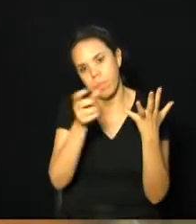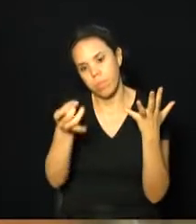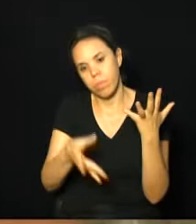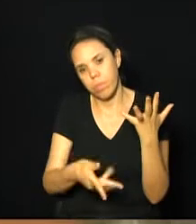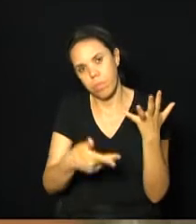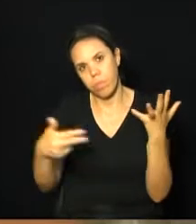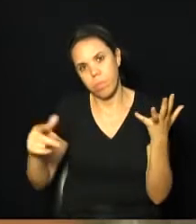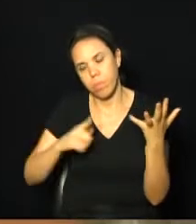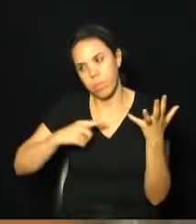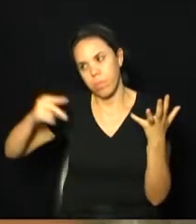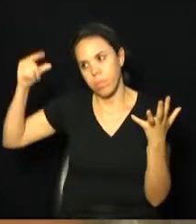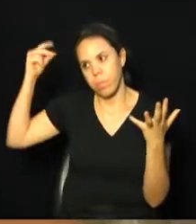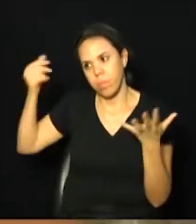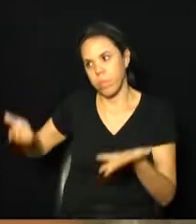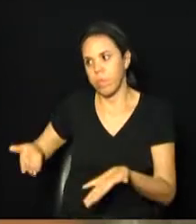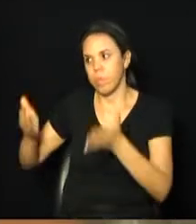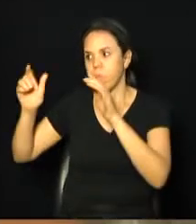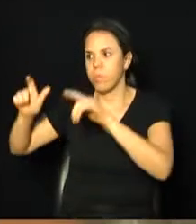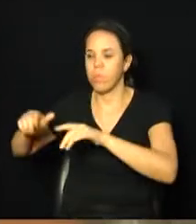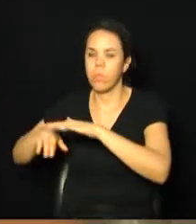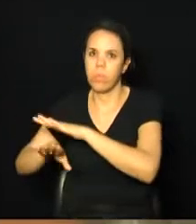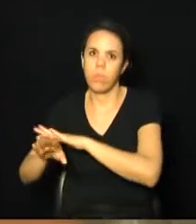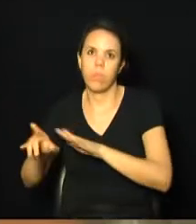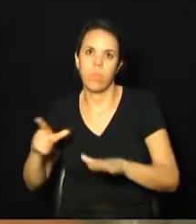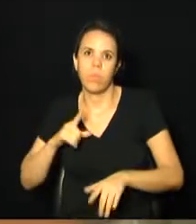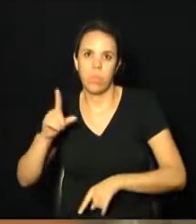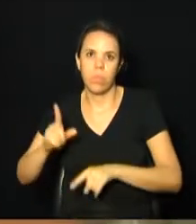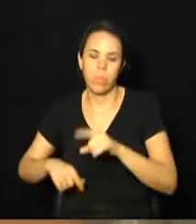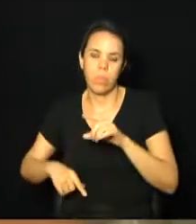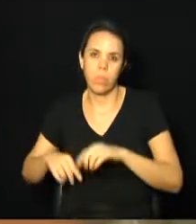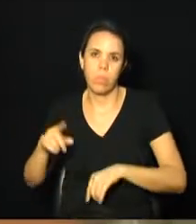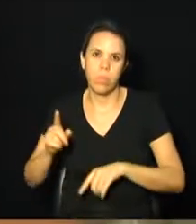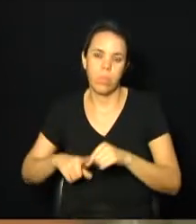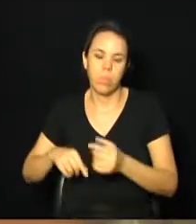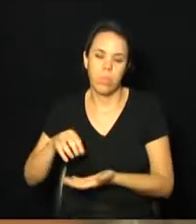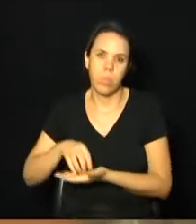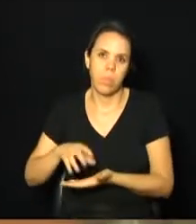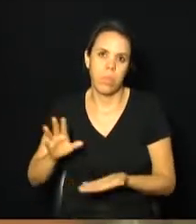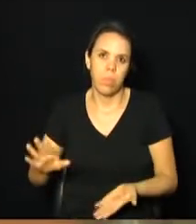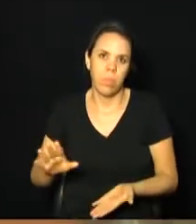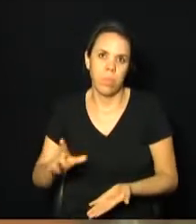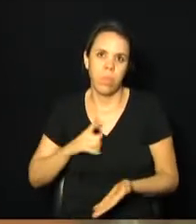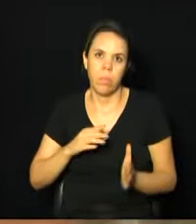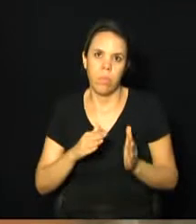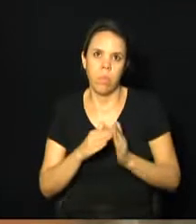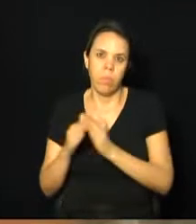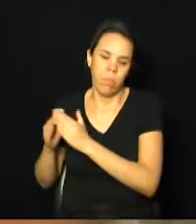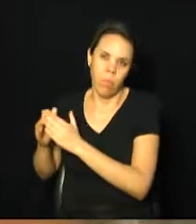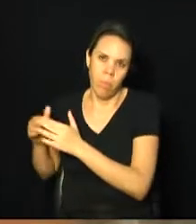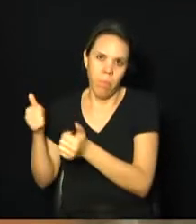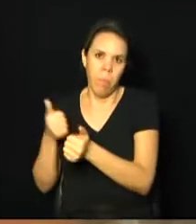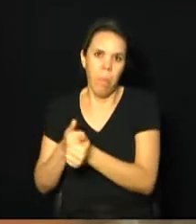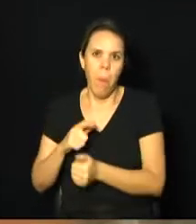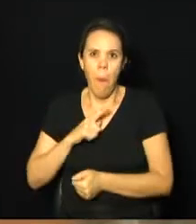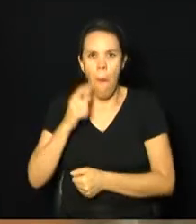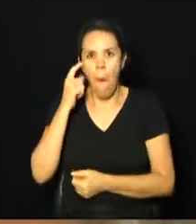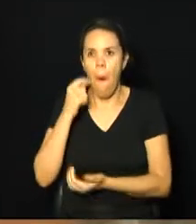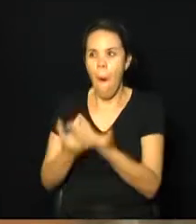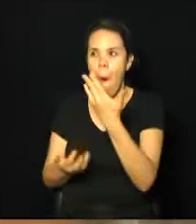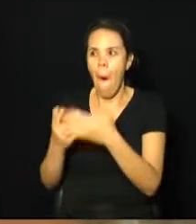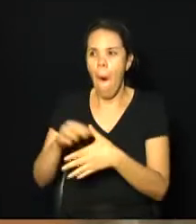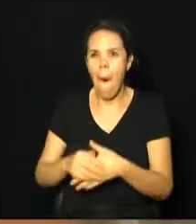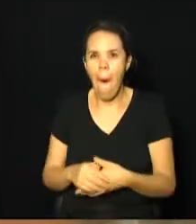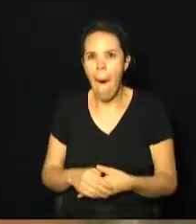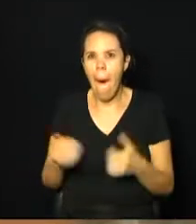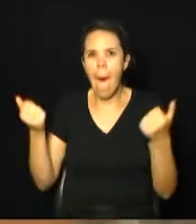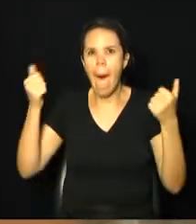antigamente a gente levava num depósito lá onde tem o material da regional, só que aí tinha os vizinhos que acabava tendo fogo, que